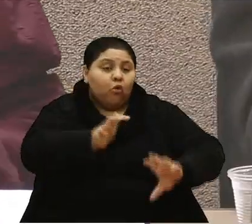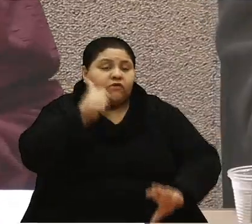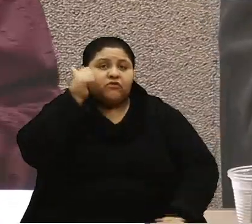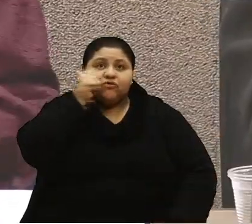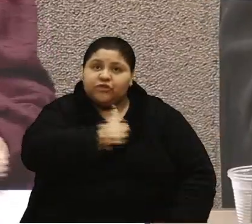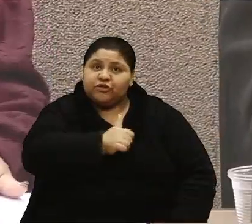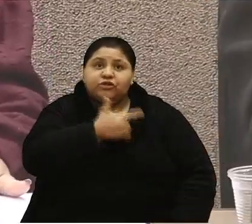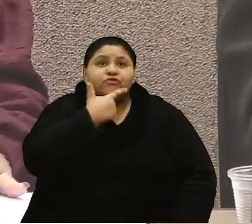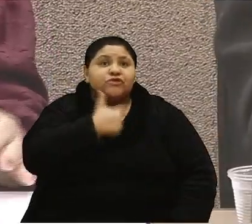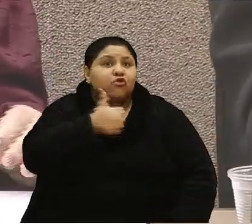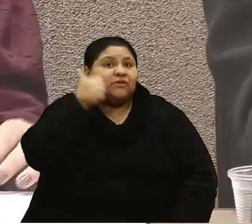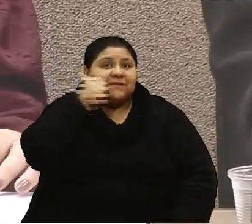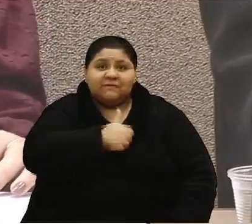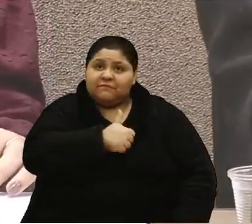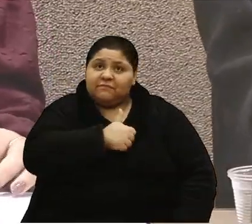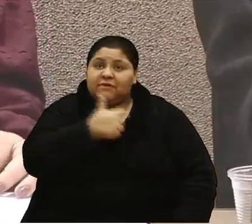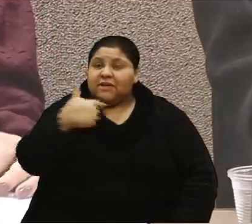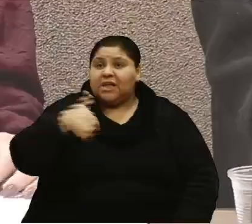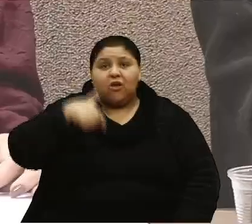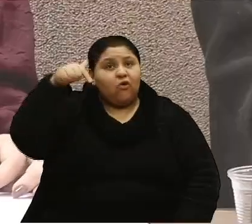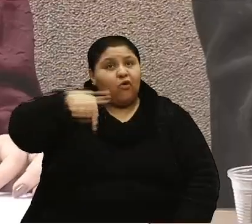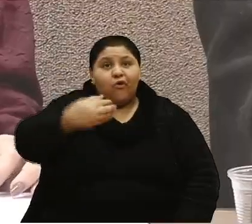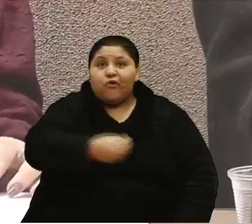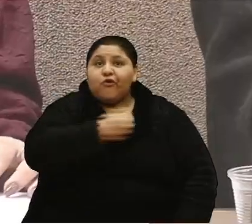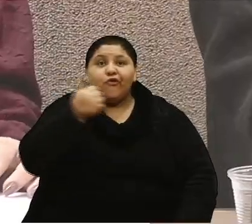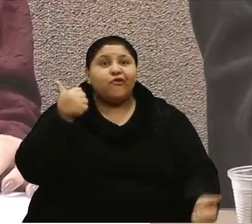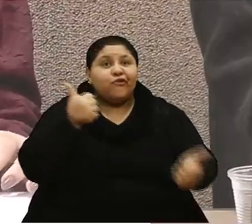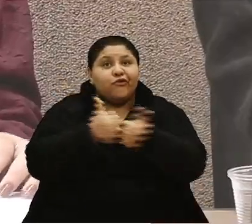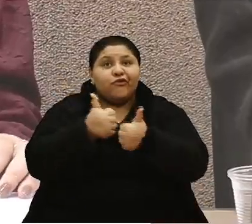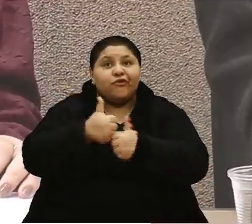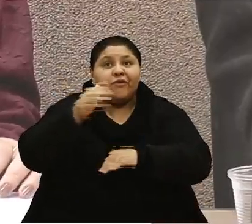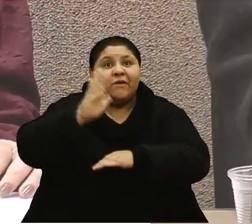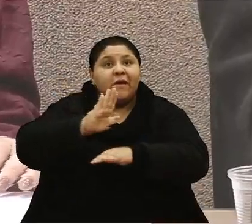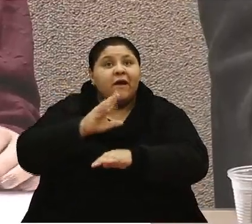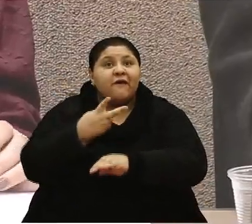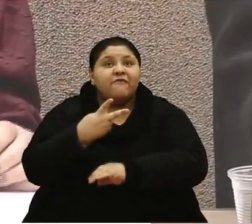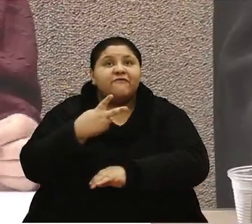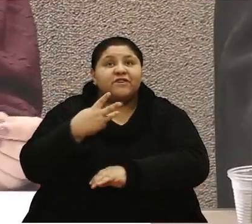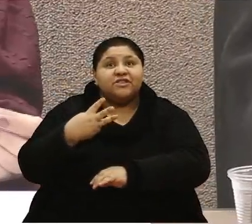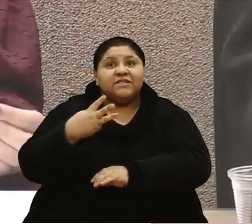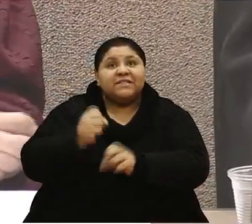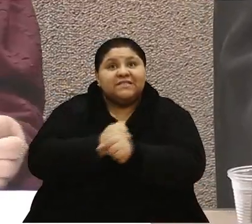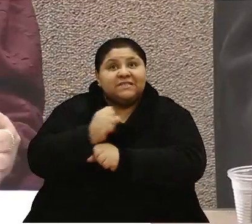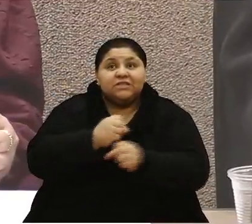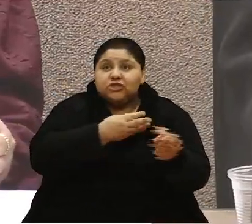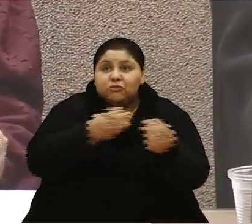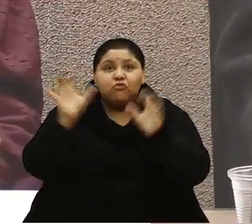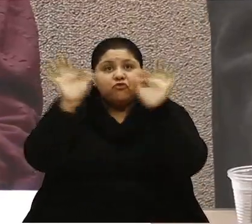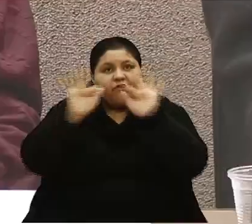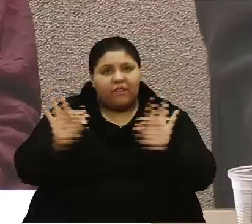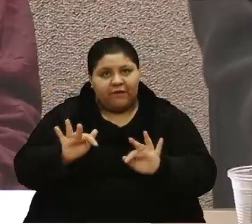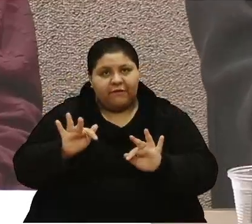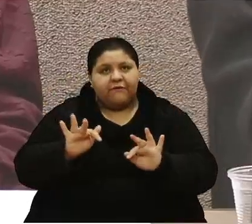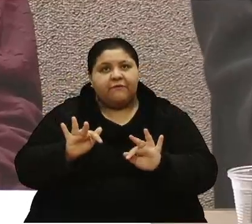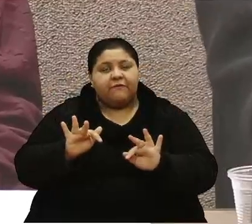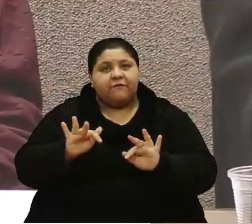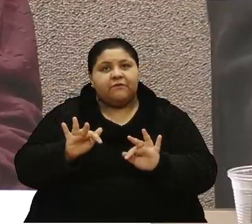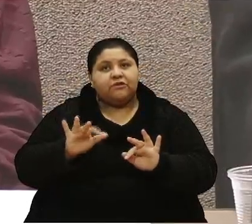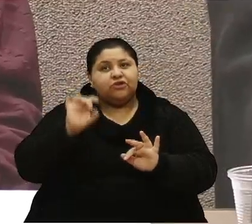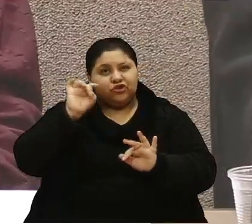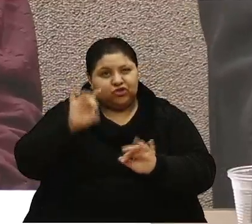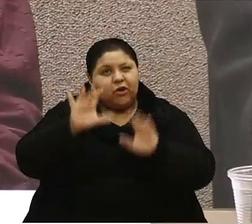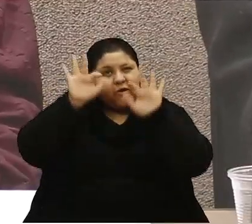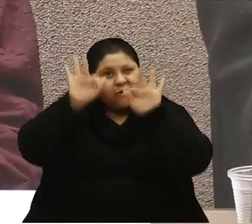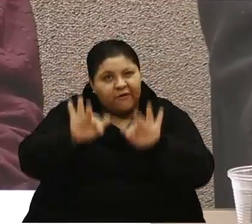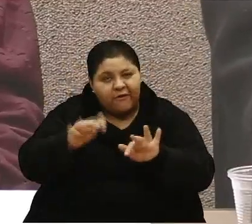se eu não gostasse das mulheres, eu não estaria vivendo ao lado de uma mulher há 23 anos e muito feliz. Tá? E quero, só para concluir,